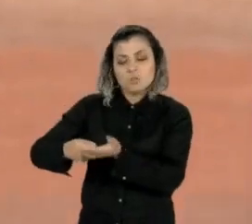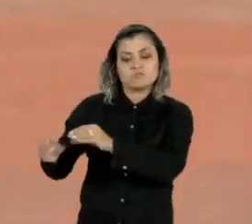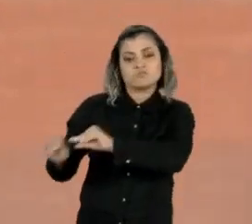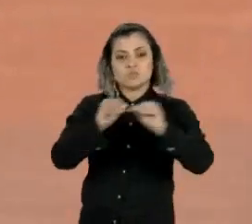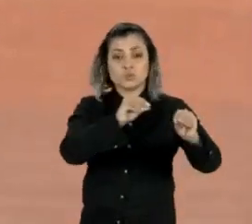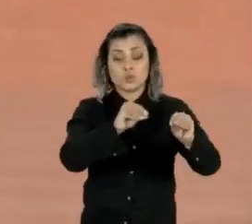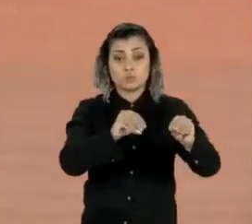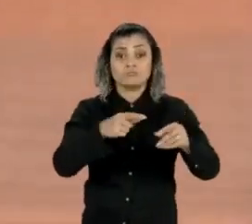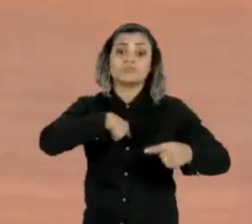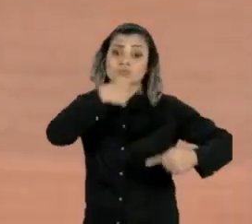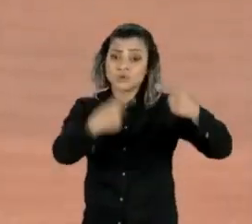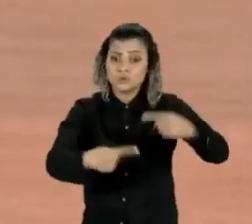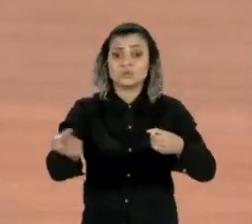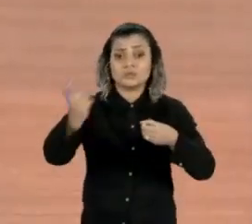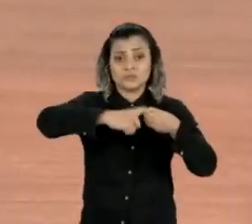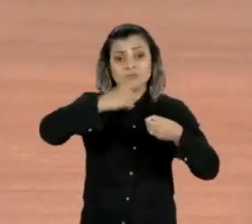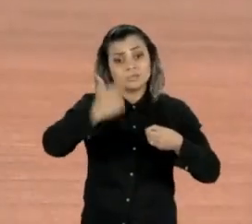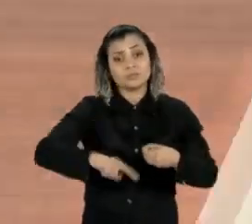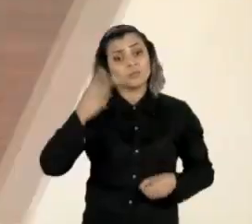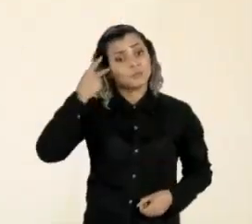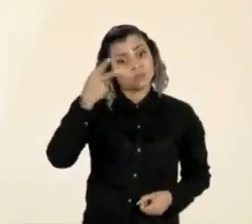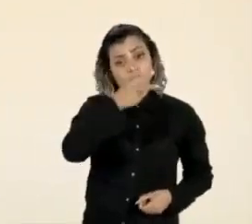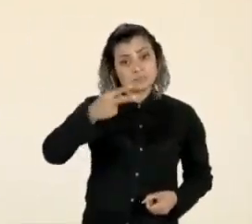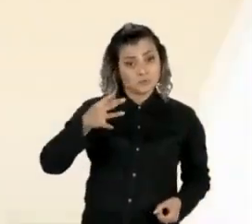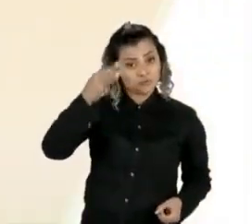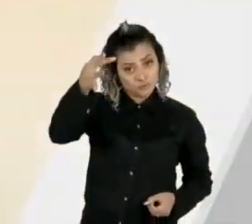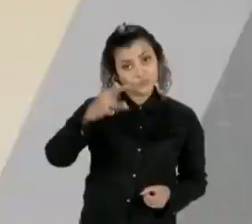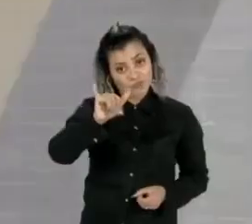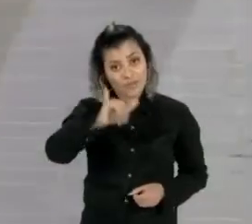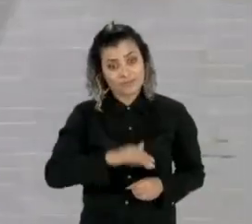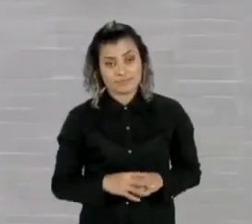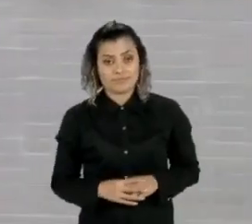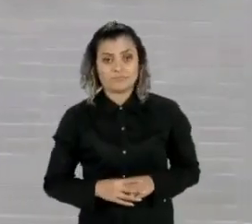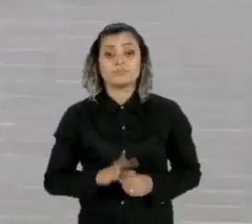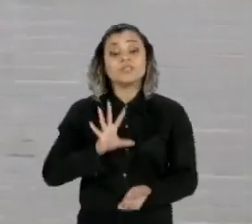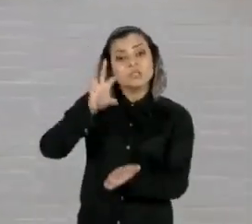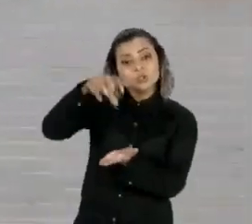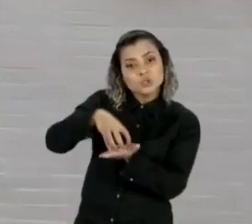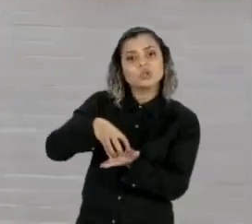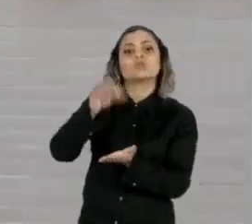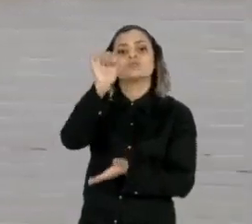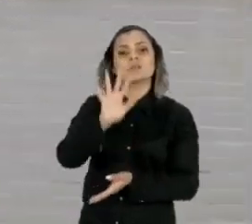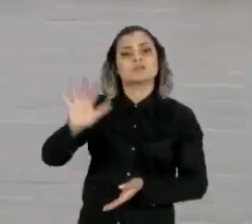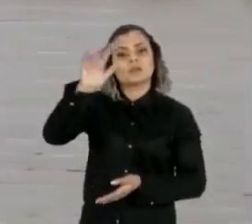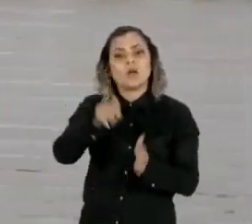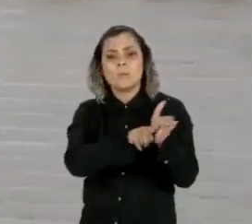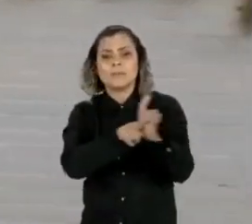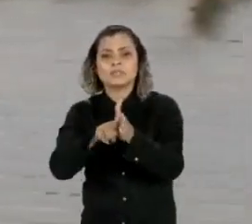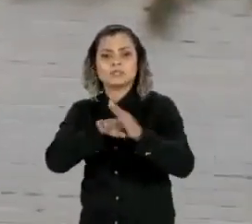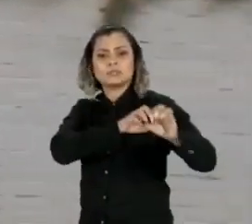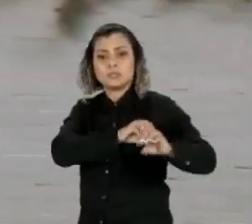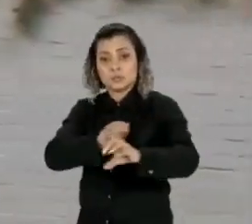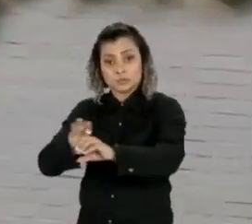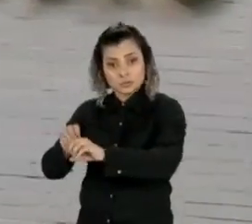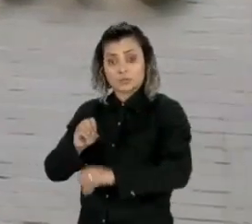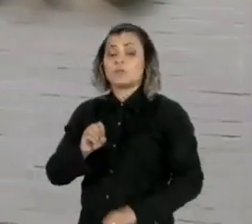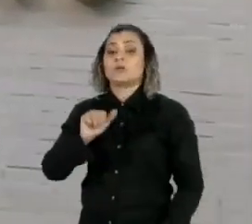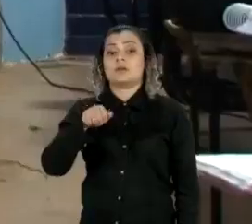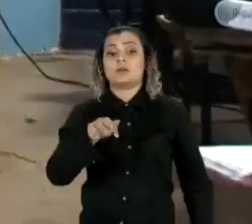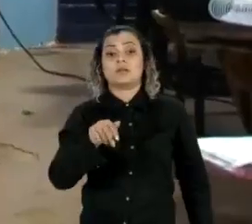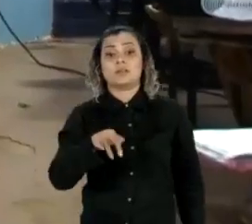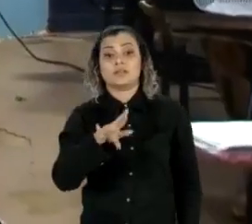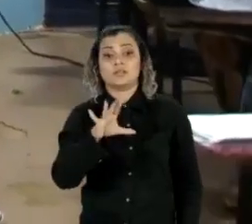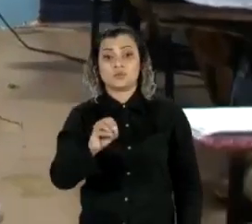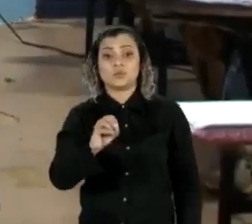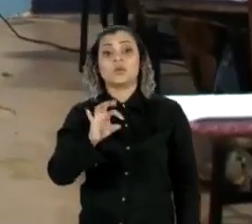deve voltar à discussão na agência em 2 semanas. O Instituto Nacional de Estudos e Pesquisas Educacionais, Anísio Teixeira, o